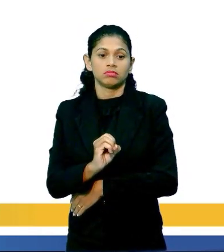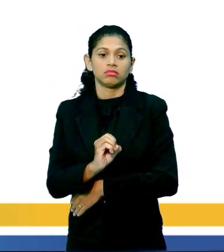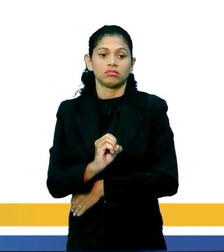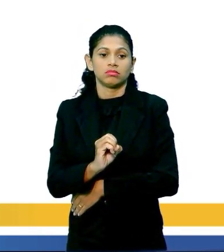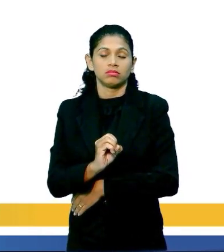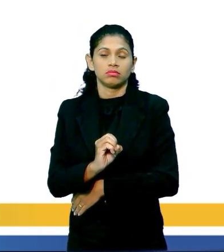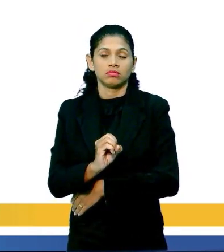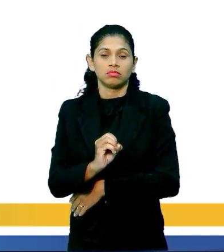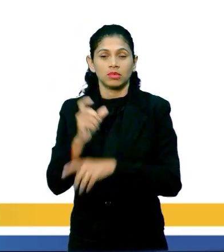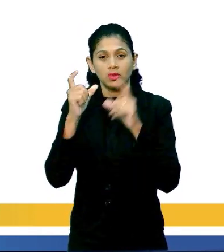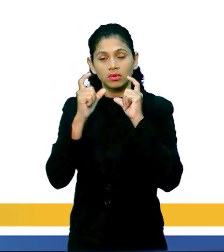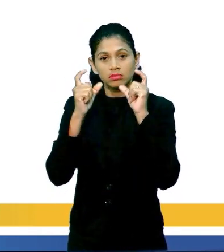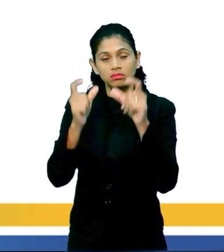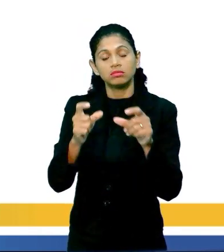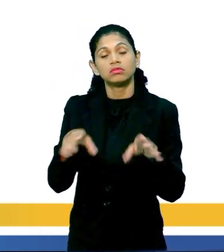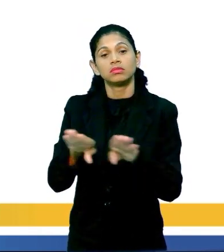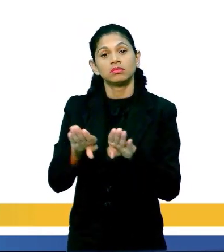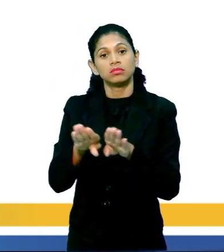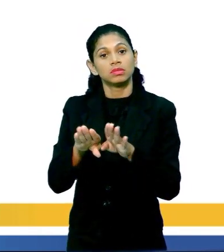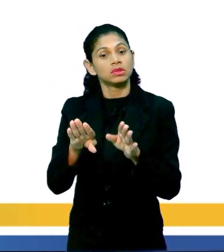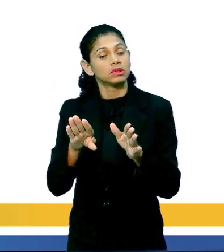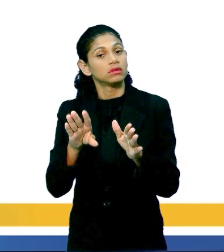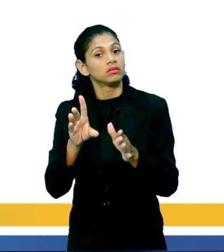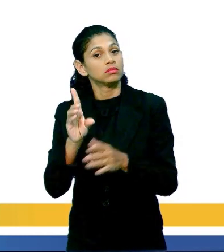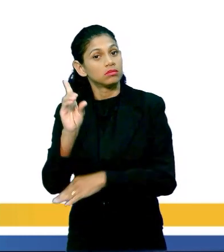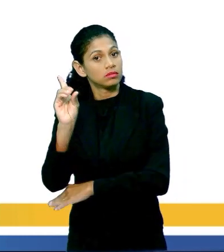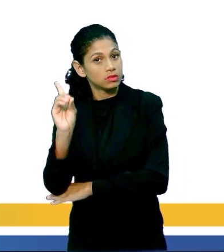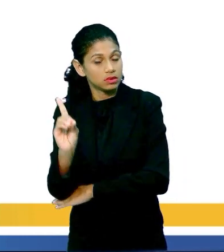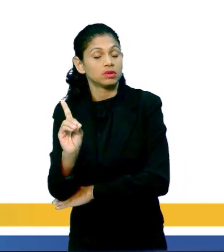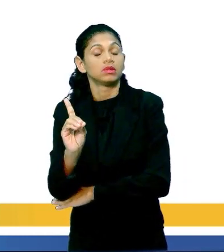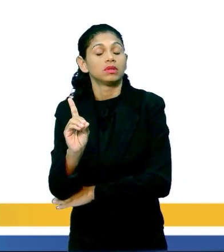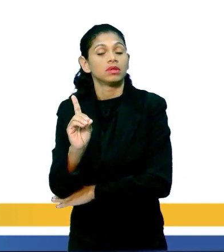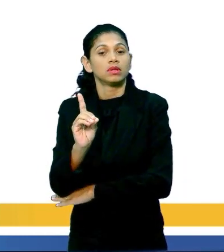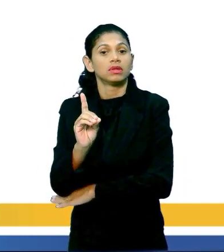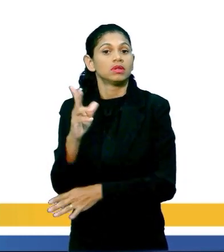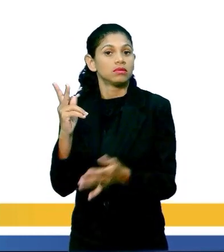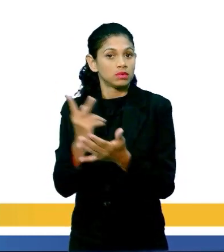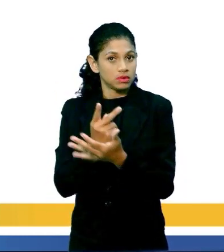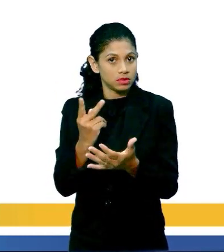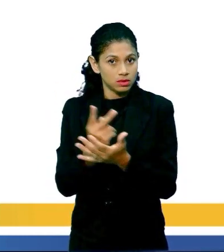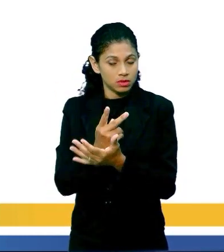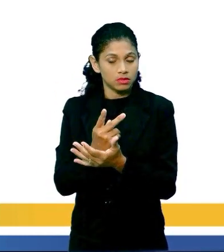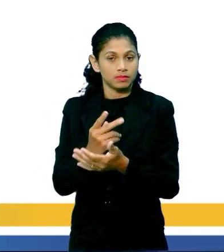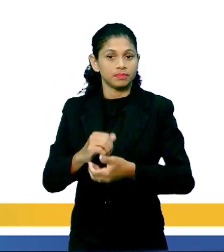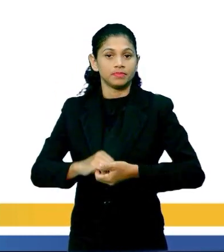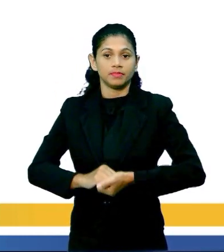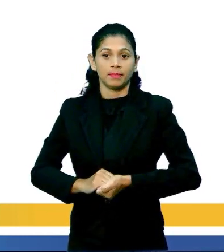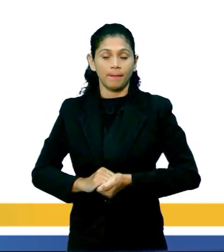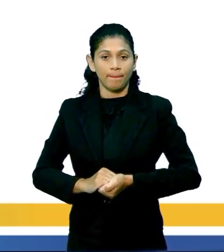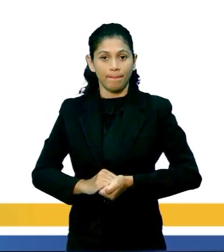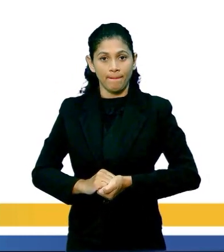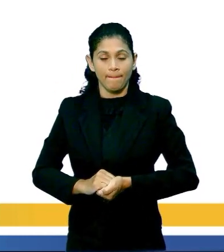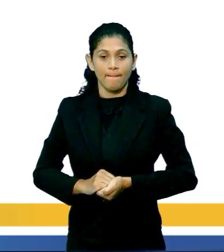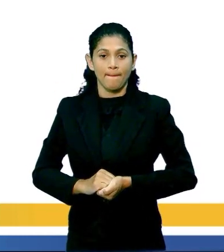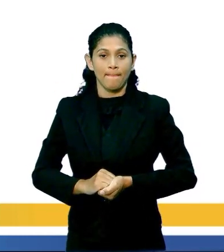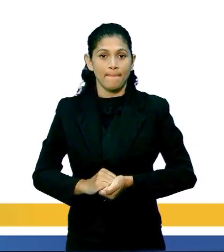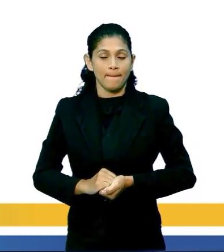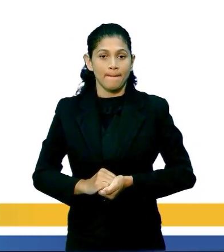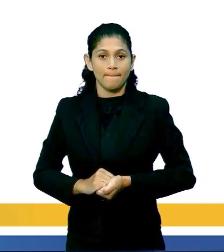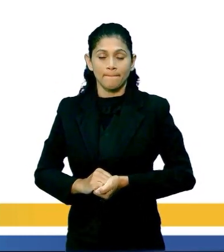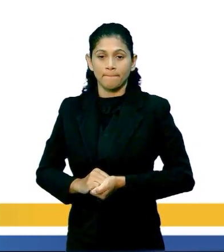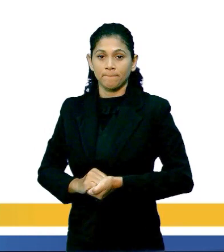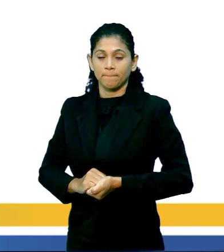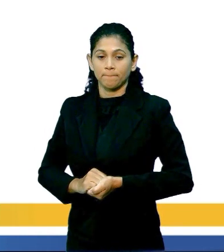Você observa também que a letra D não está de acordo, até porque o texto está falando completamente o contrário,